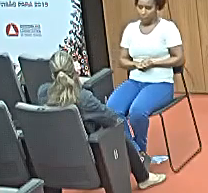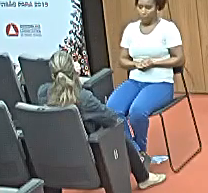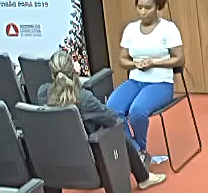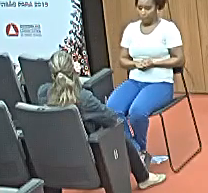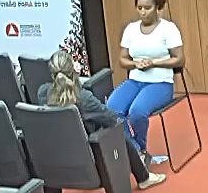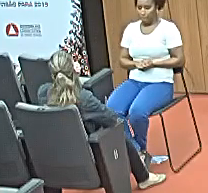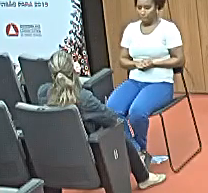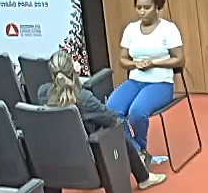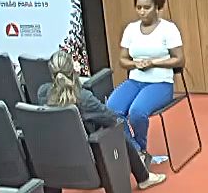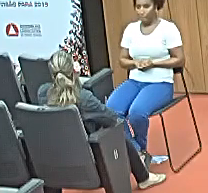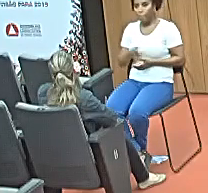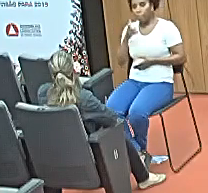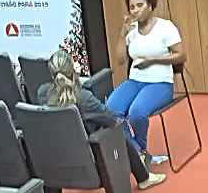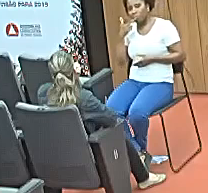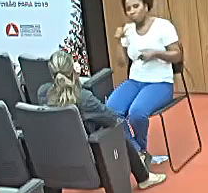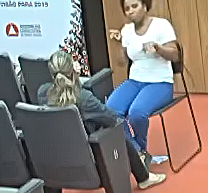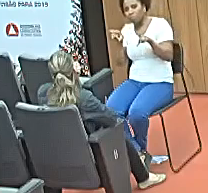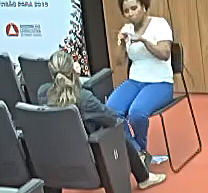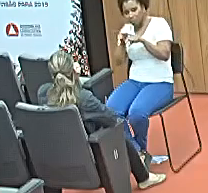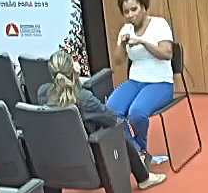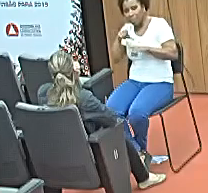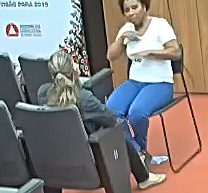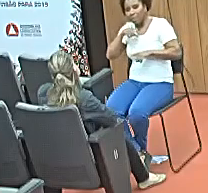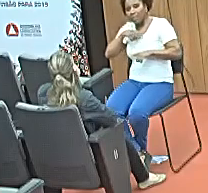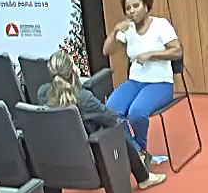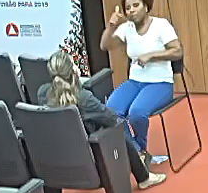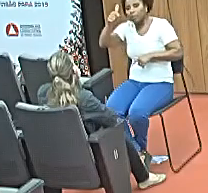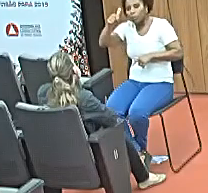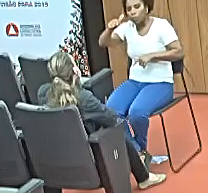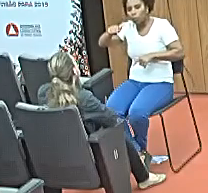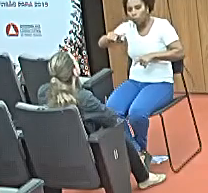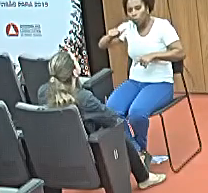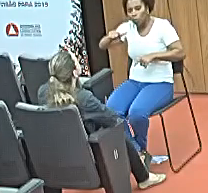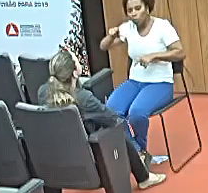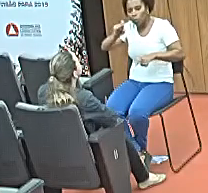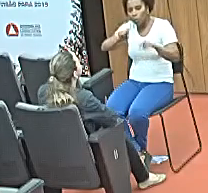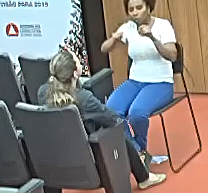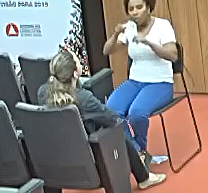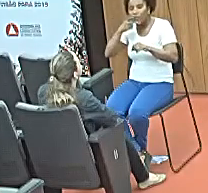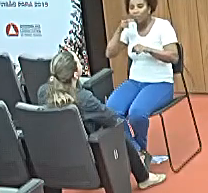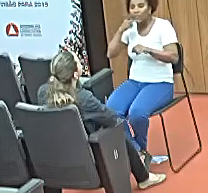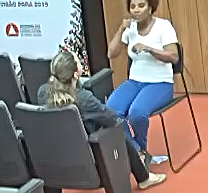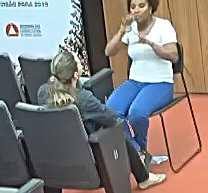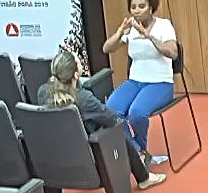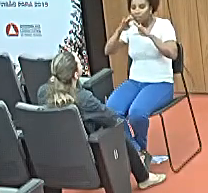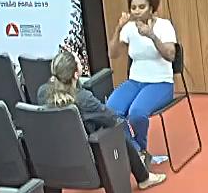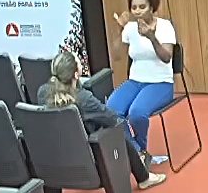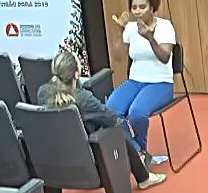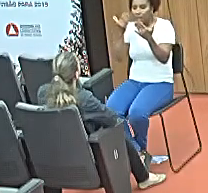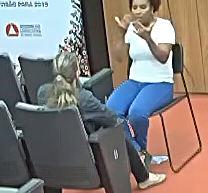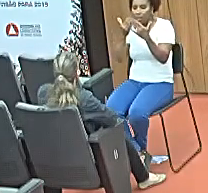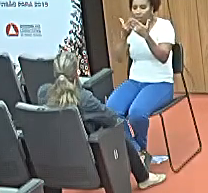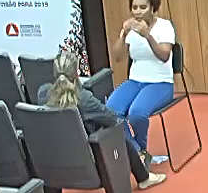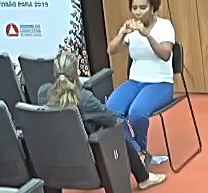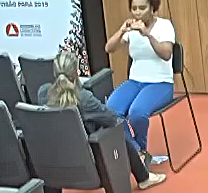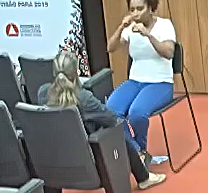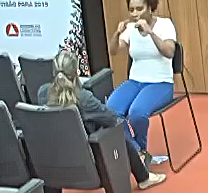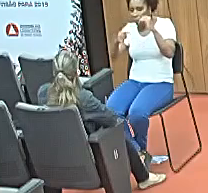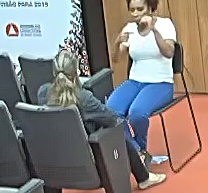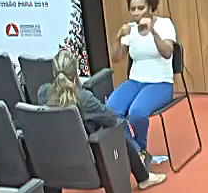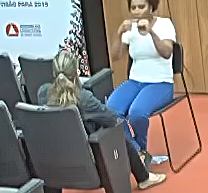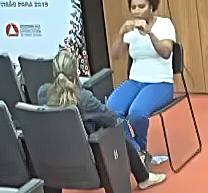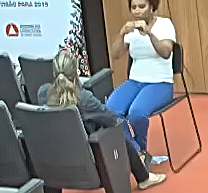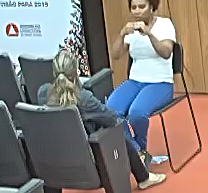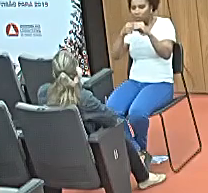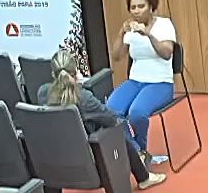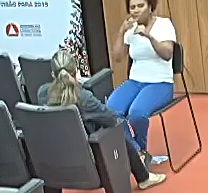a outro ponto importantíssimo implantar a escola de sócio-educação com vistas à formação